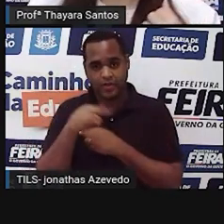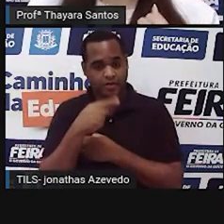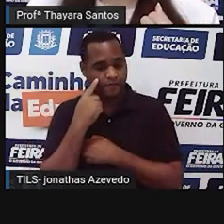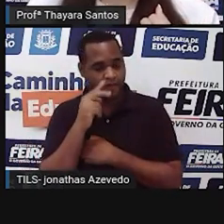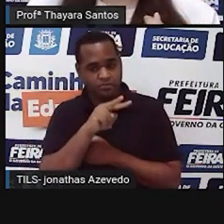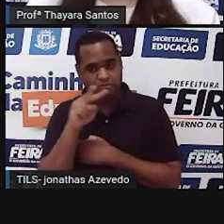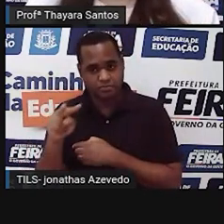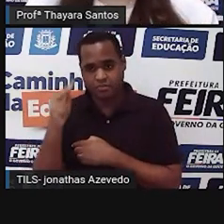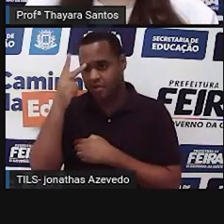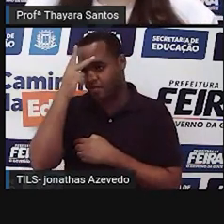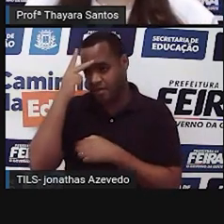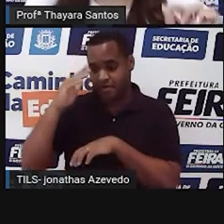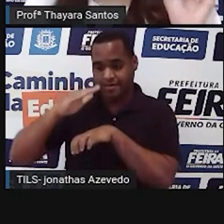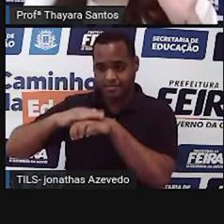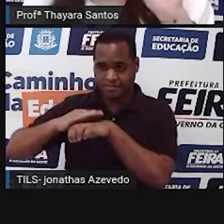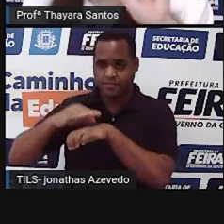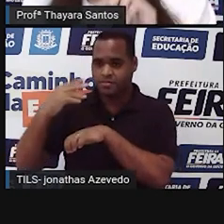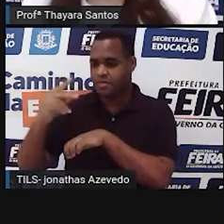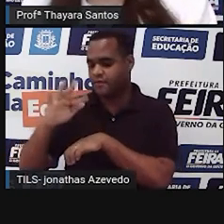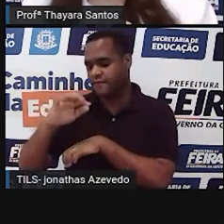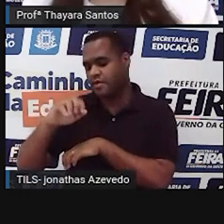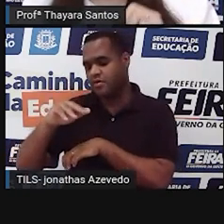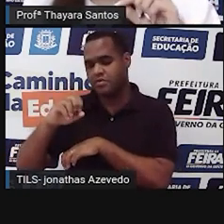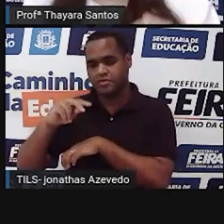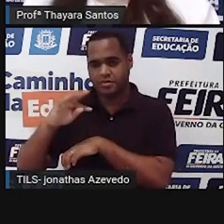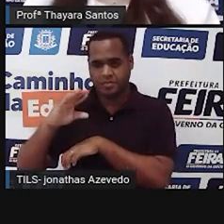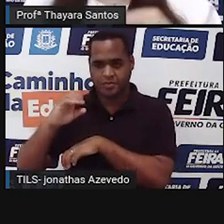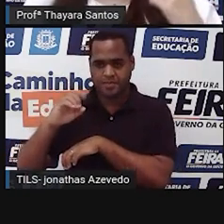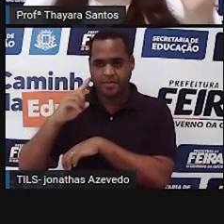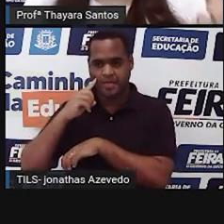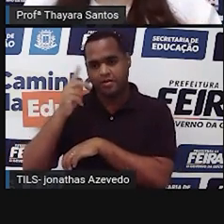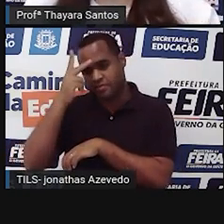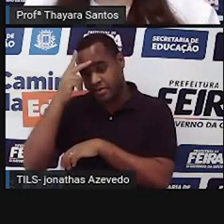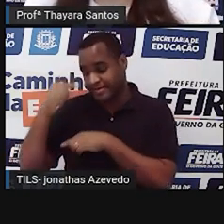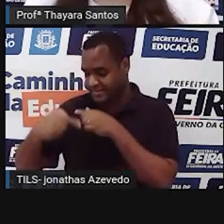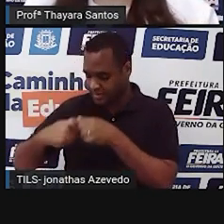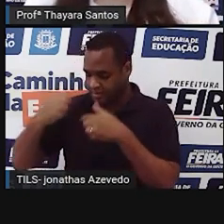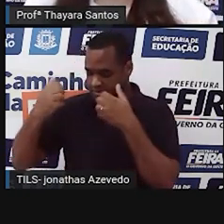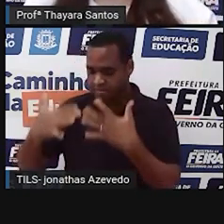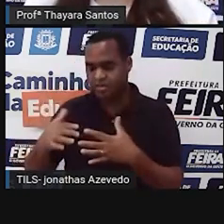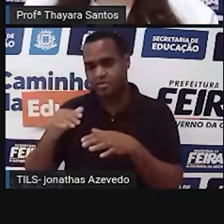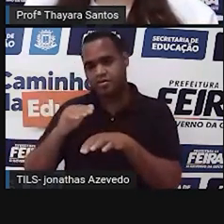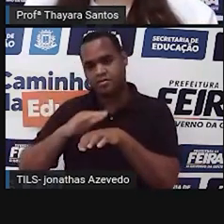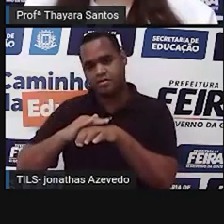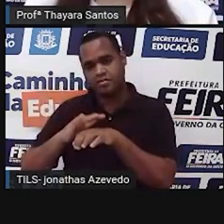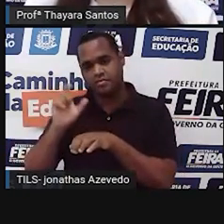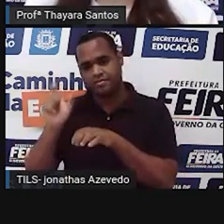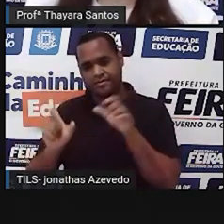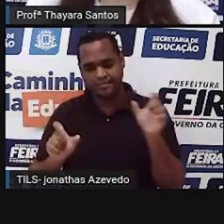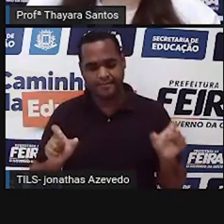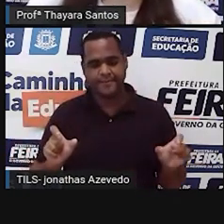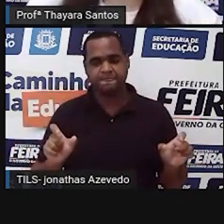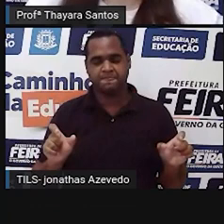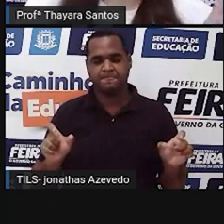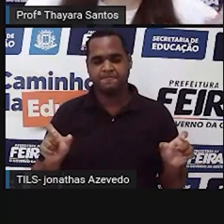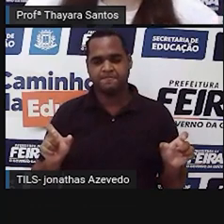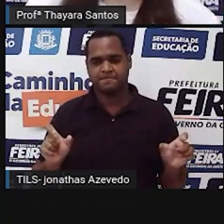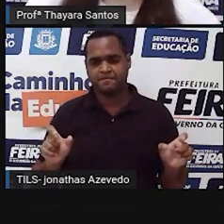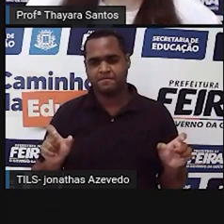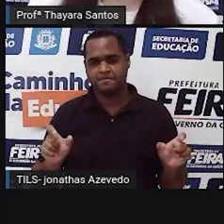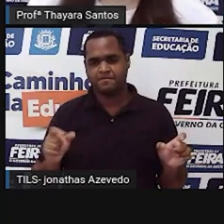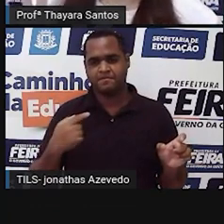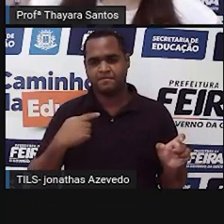o fenótipo. O que está lá no nosso gene, determinando aquela característica, é o genótipo. Então,